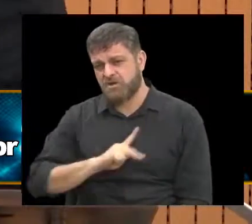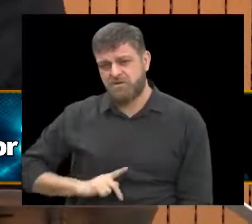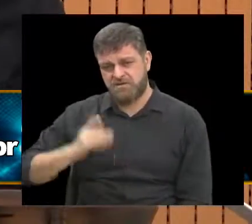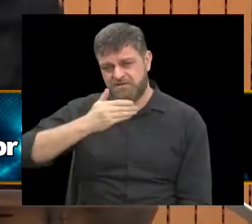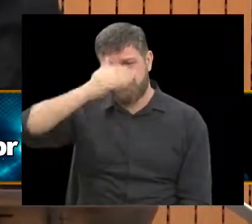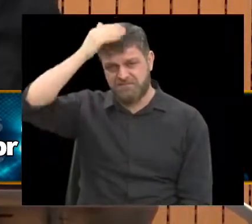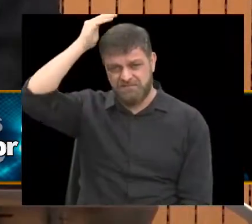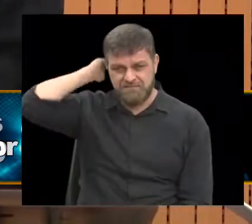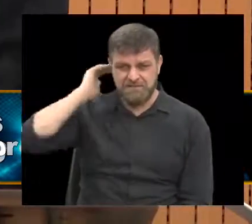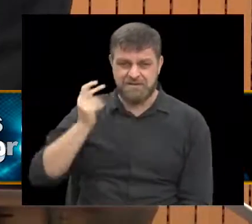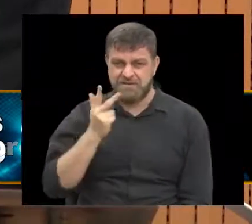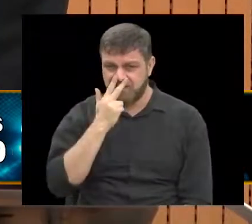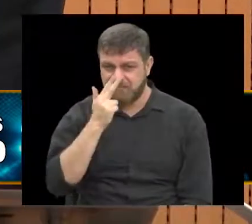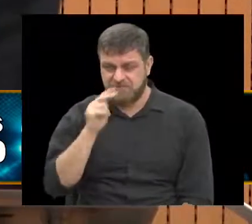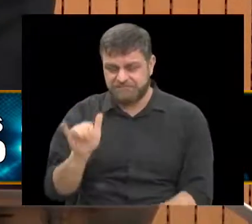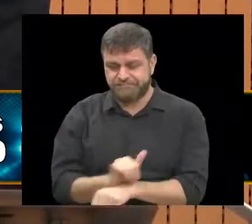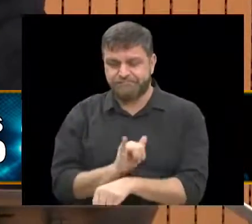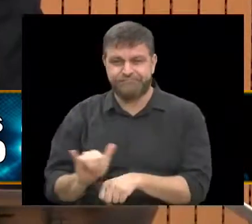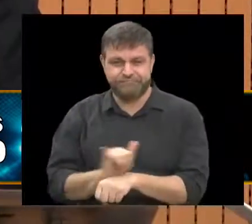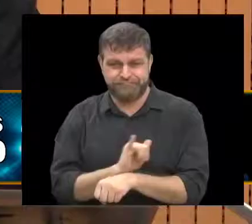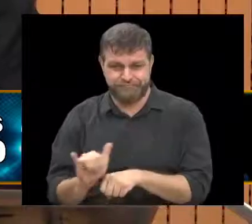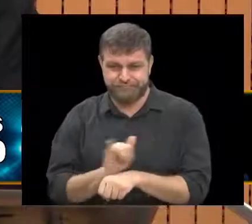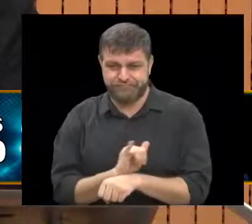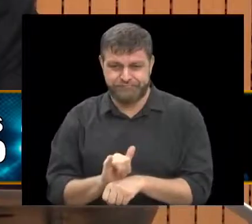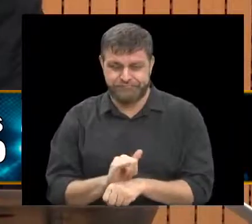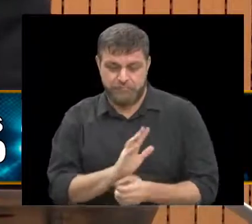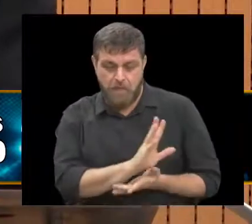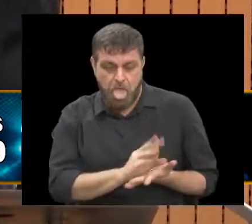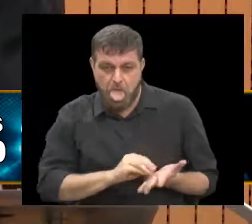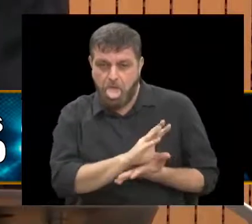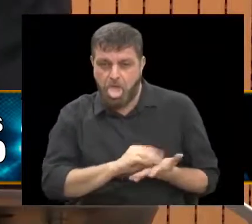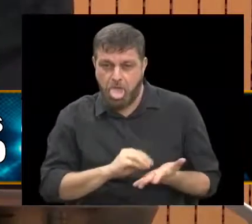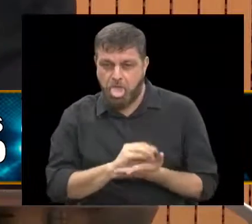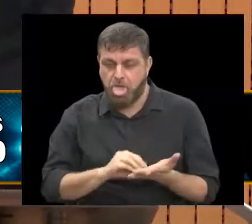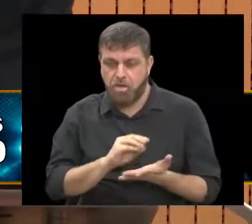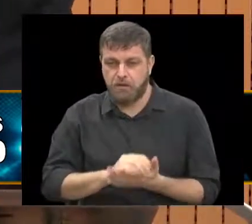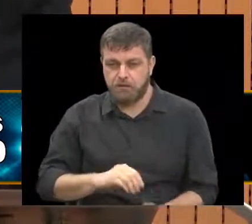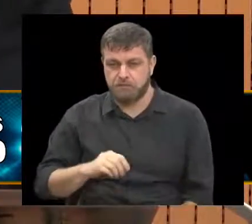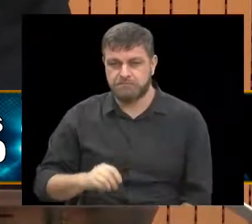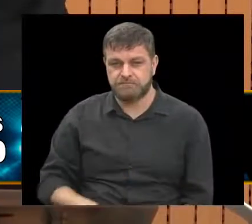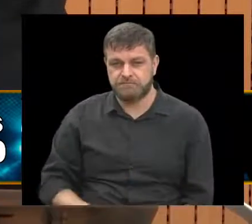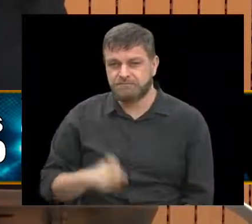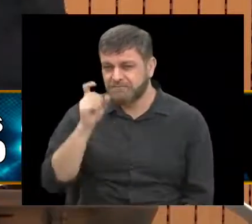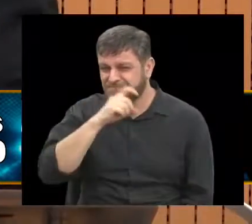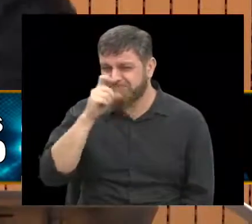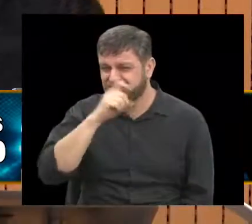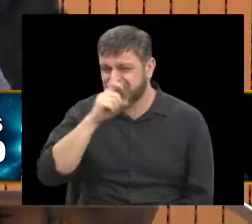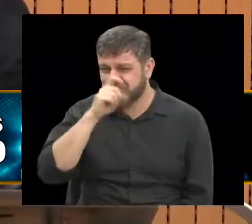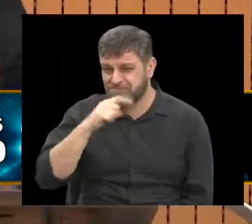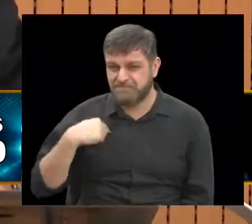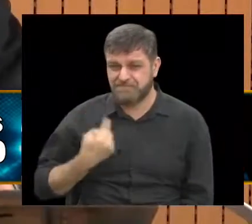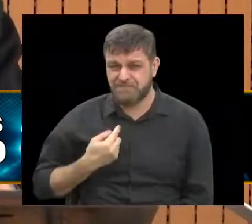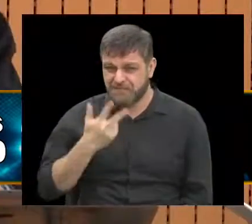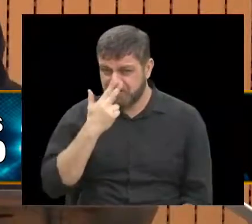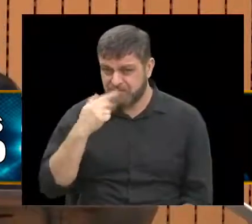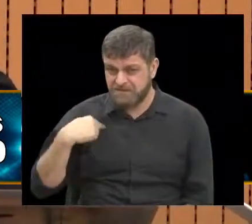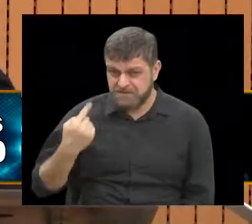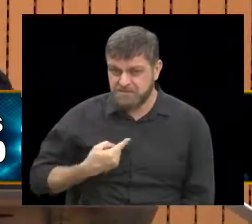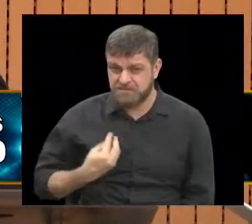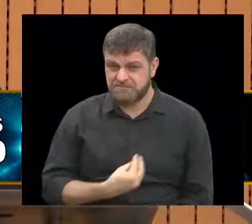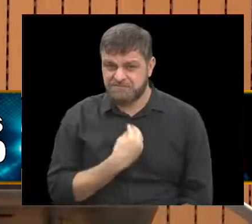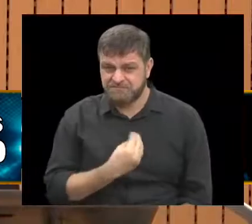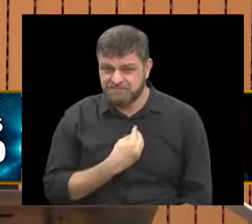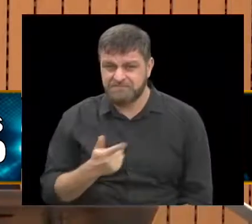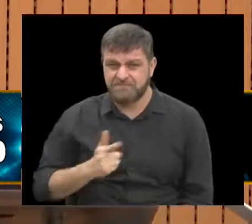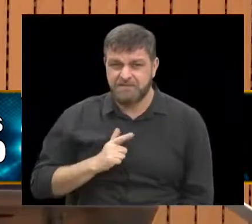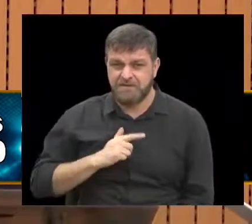É tipo um golpe de frases copiadas. A impressão que tem é que nós estamos... se isso continuar assim, nós vamos precisar